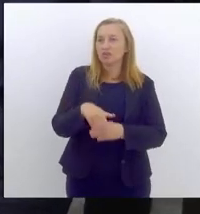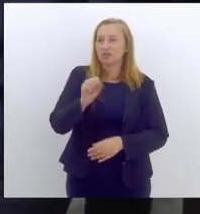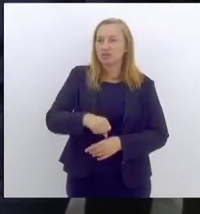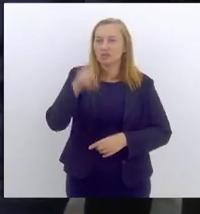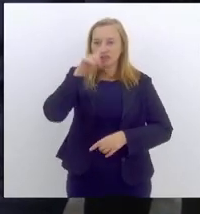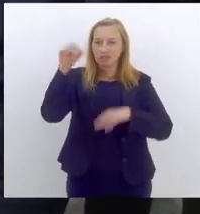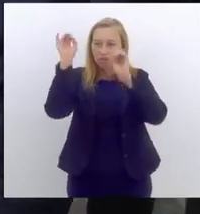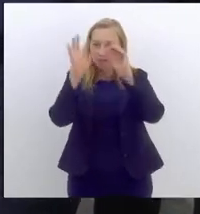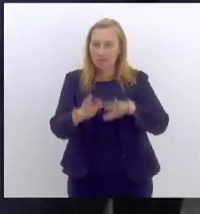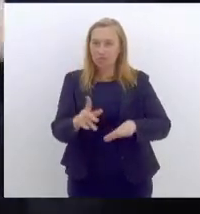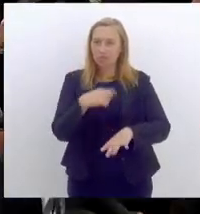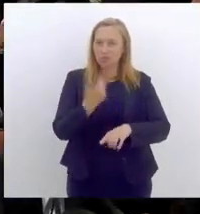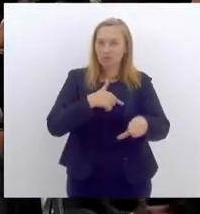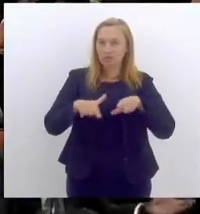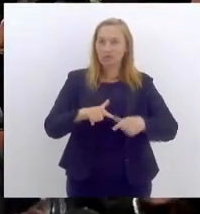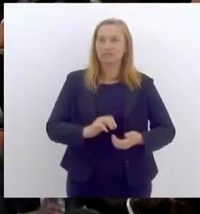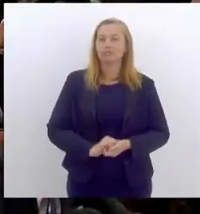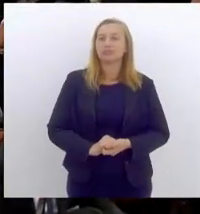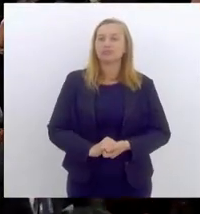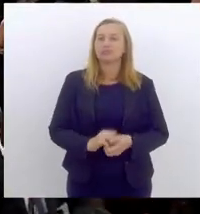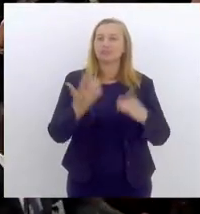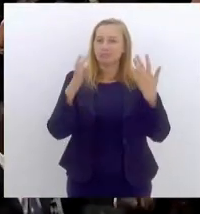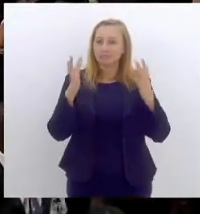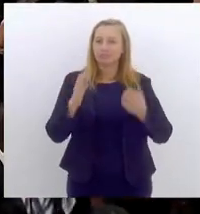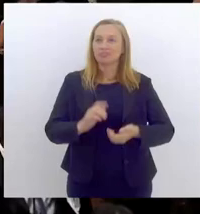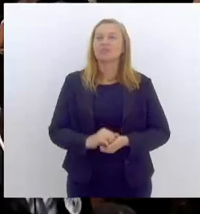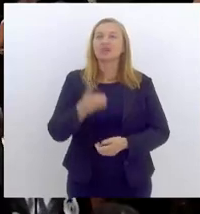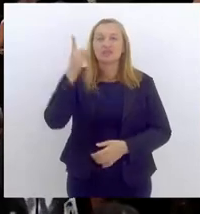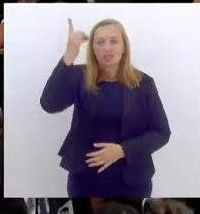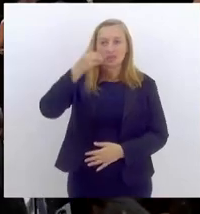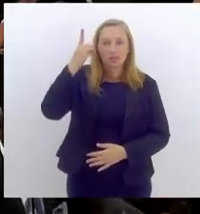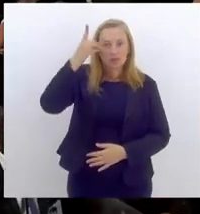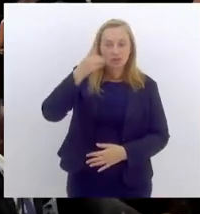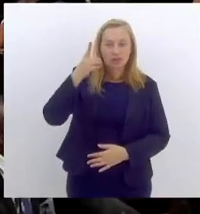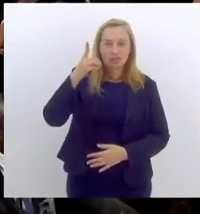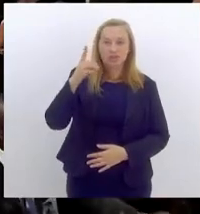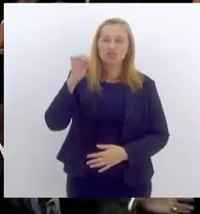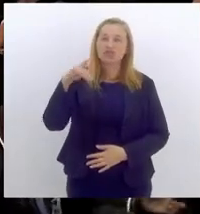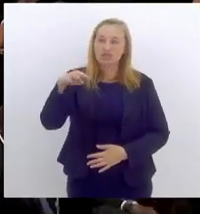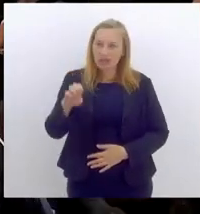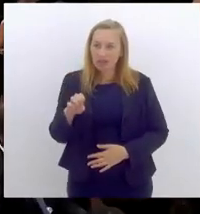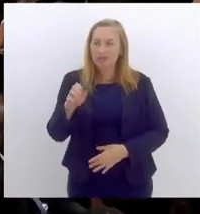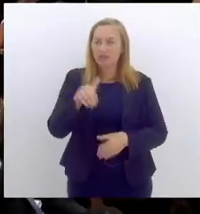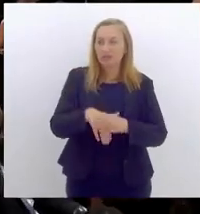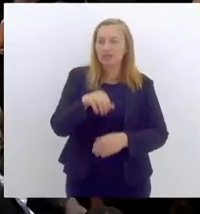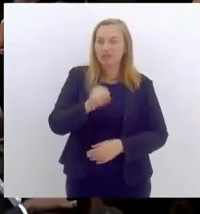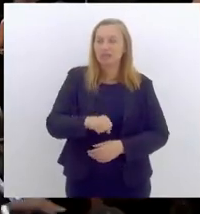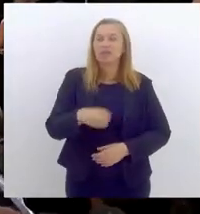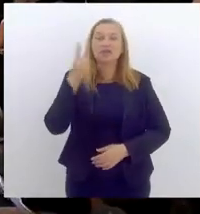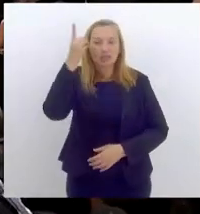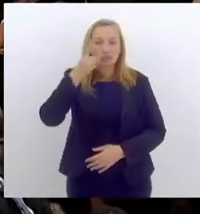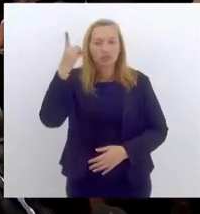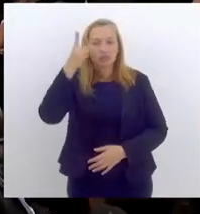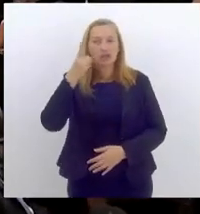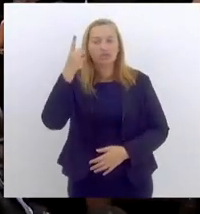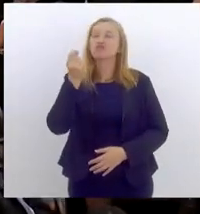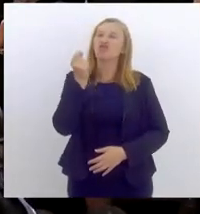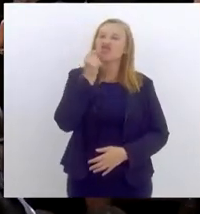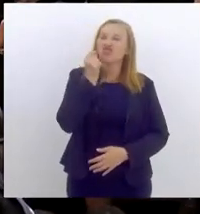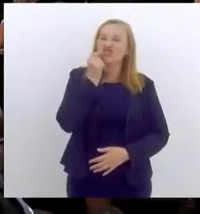nosso mandato. Obrigado. Deputada Gisele Monteiro, vota sim. Deputado Giovanni Ratinho.